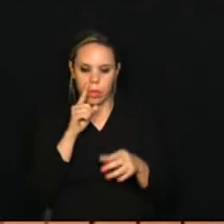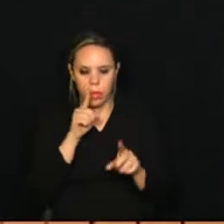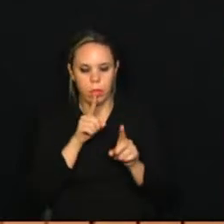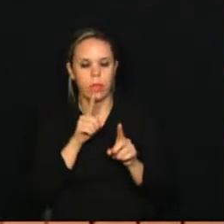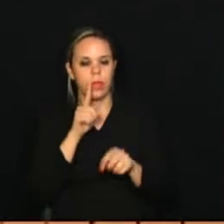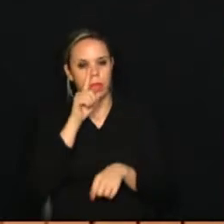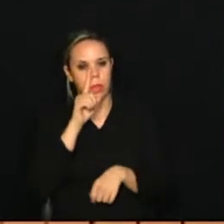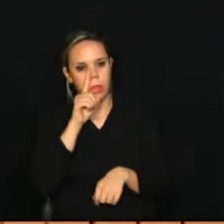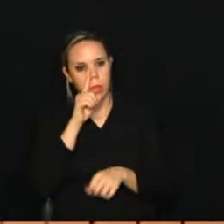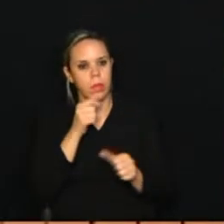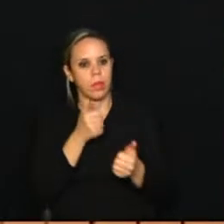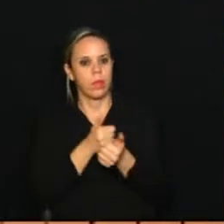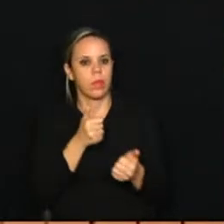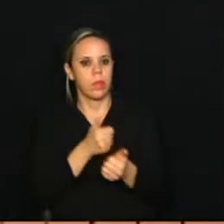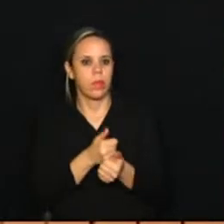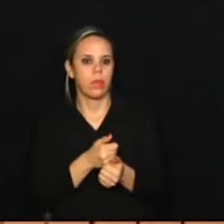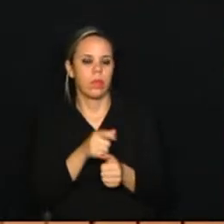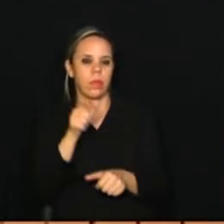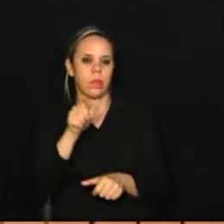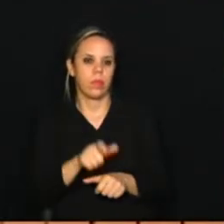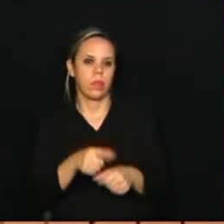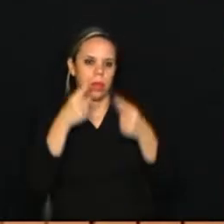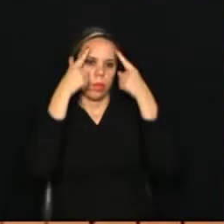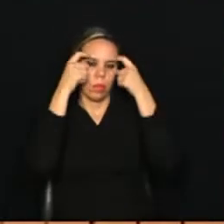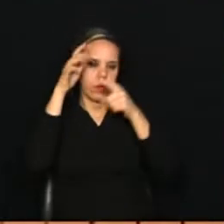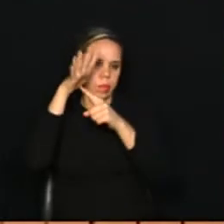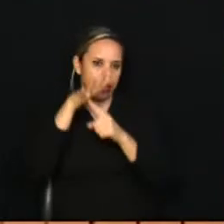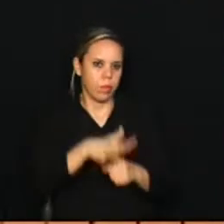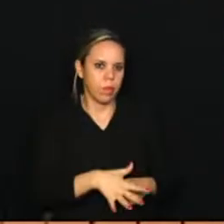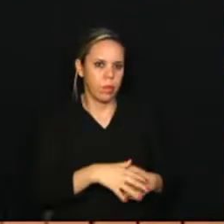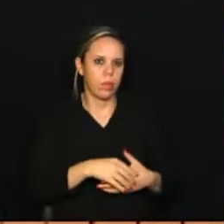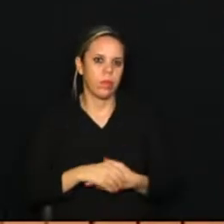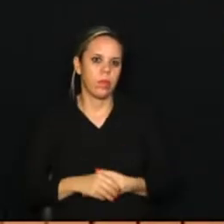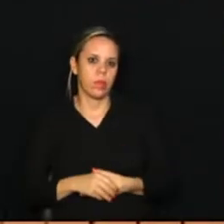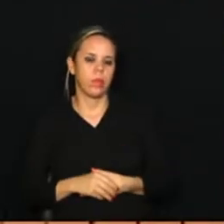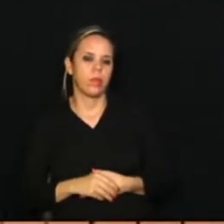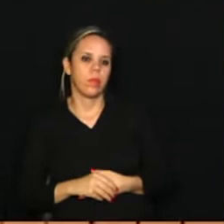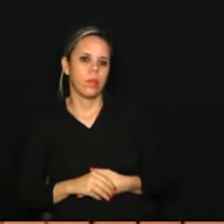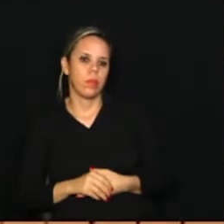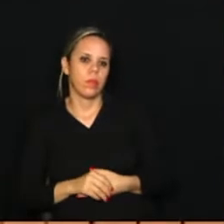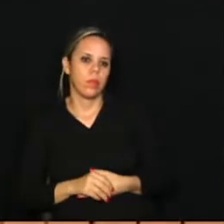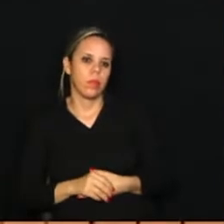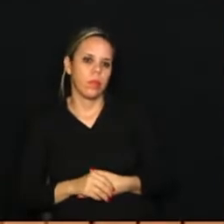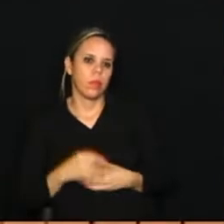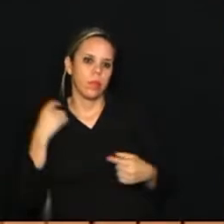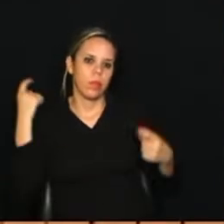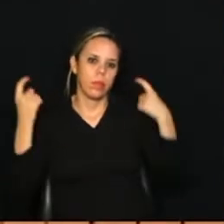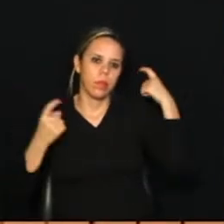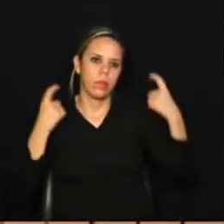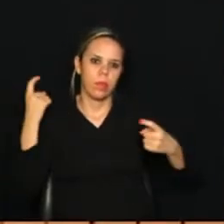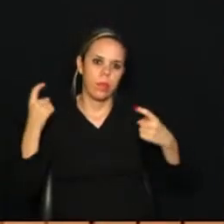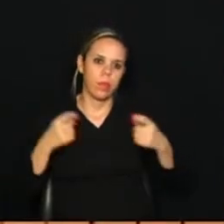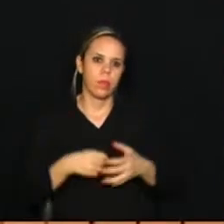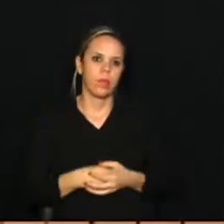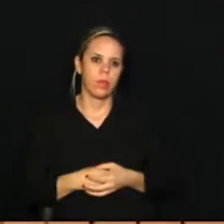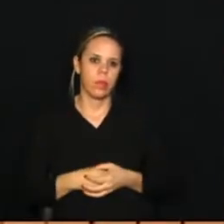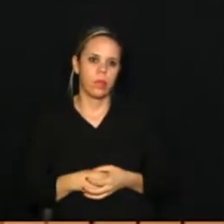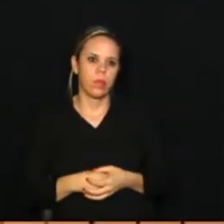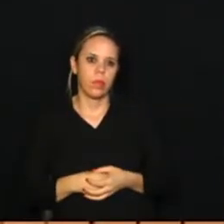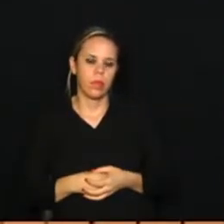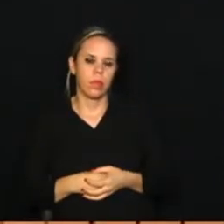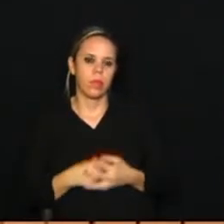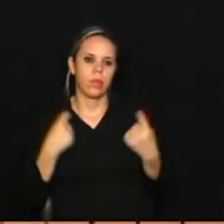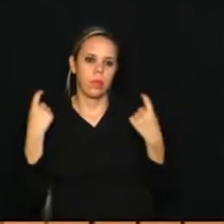que são seus vitimizadores, seus algozes. Então, eu fico muito preocupada com isso e me